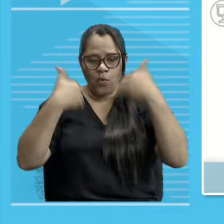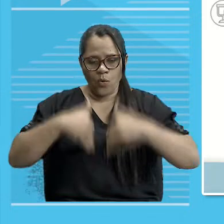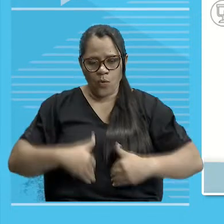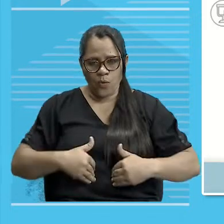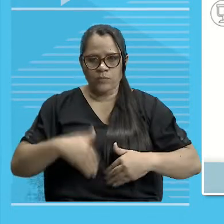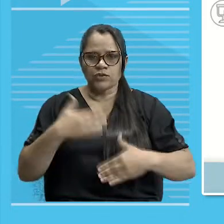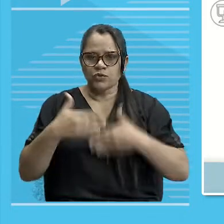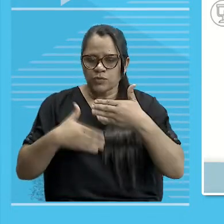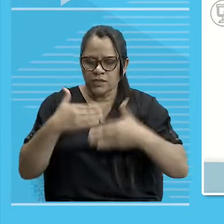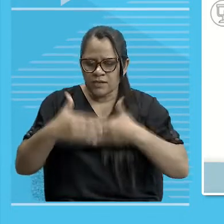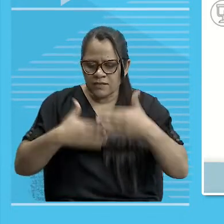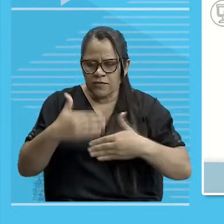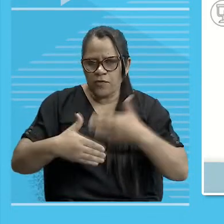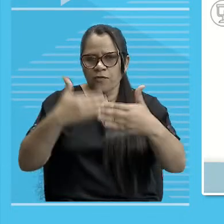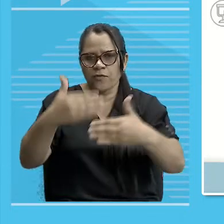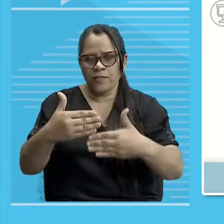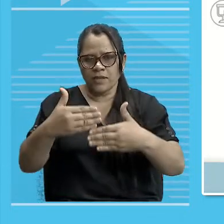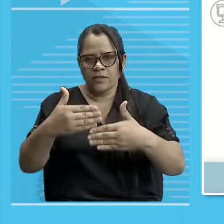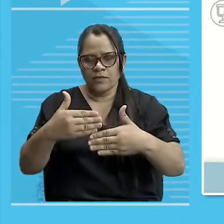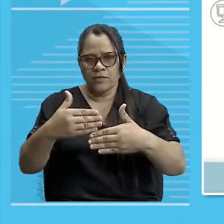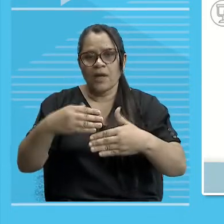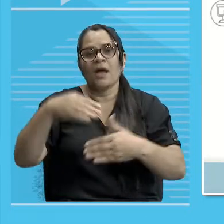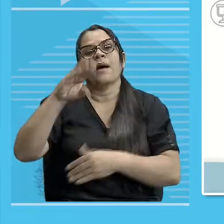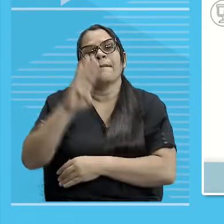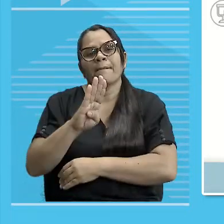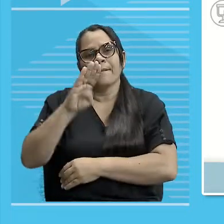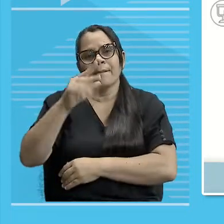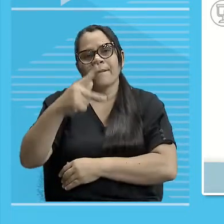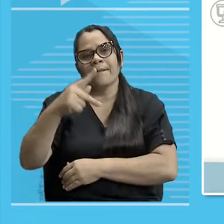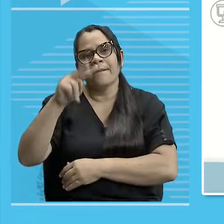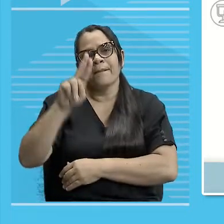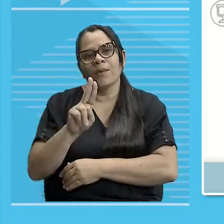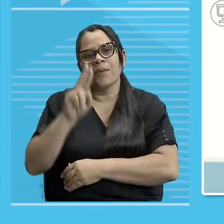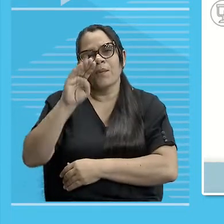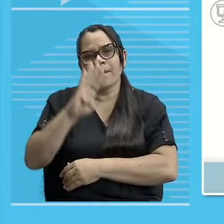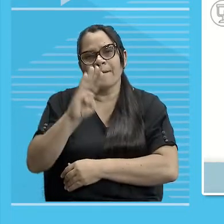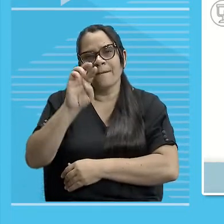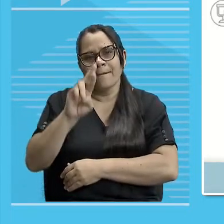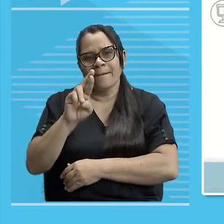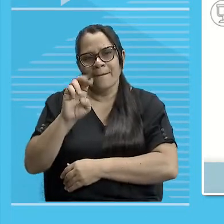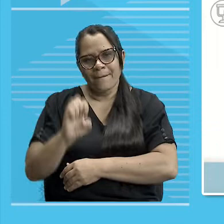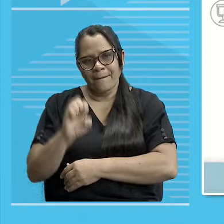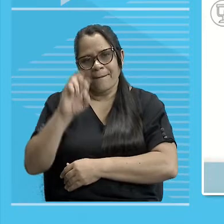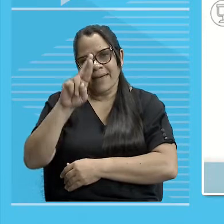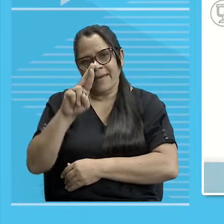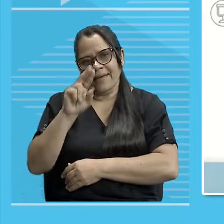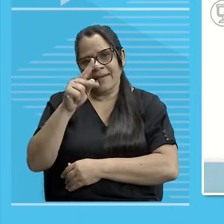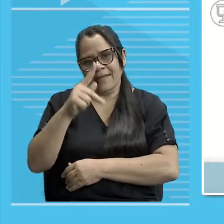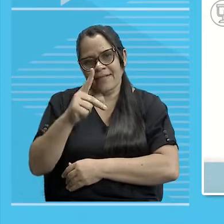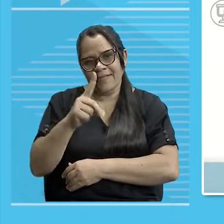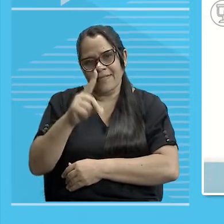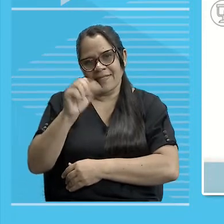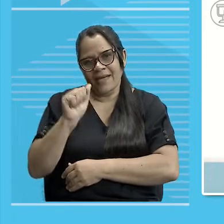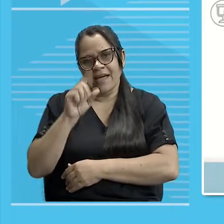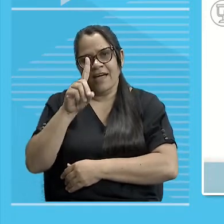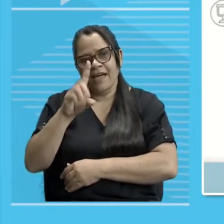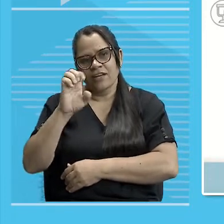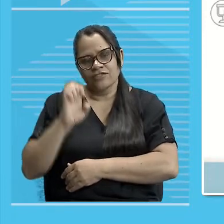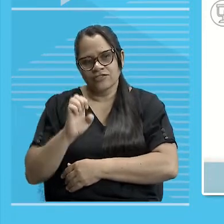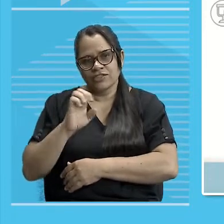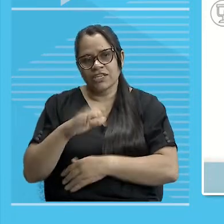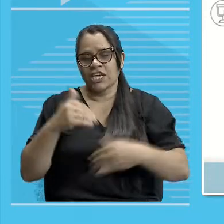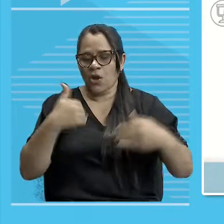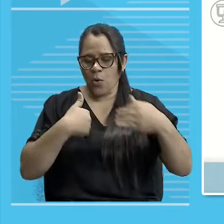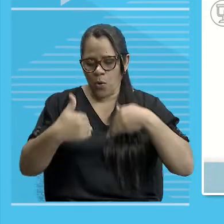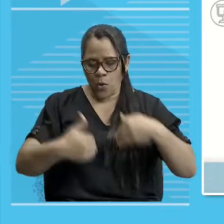tudo começa ali, né, gente? Eu diria mais. Eu acho que muito disso começa até antes. Começa